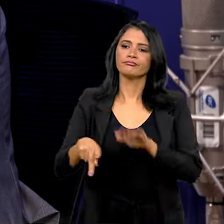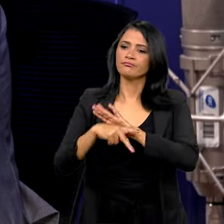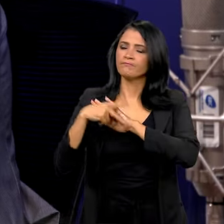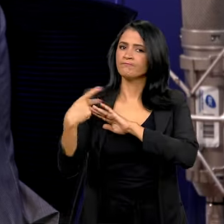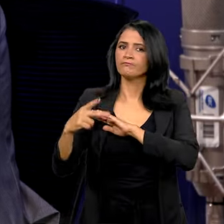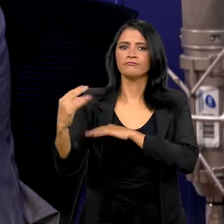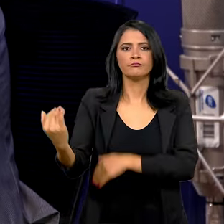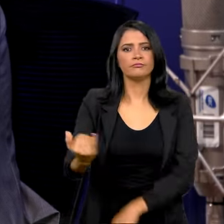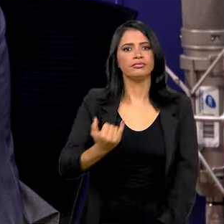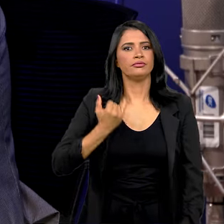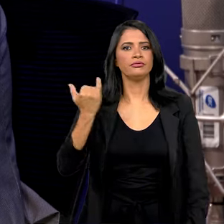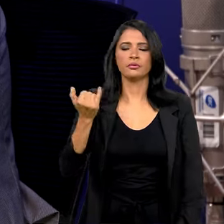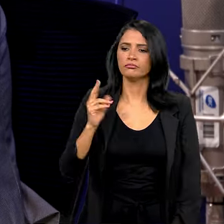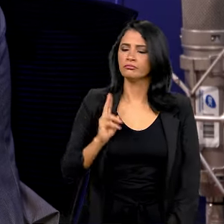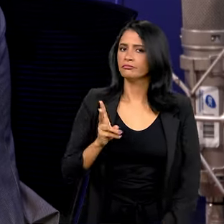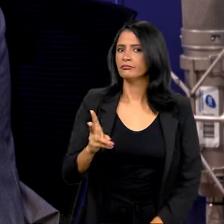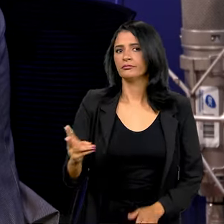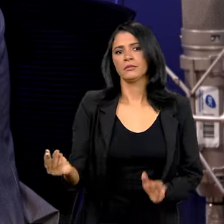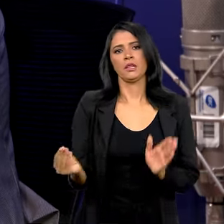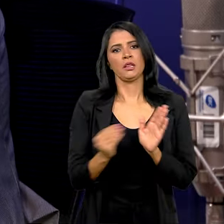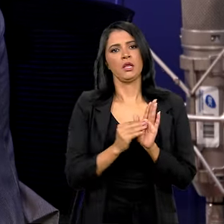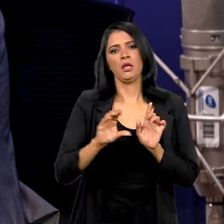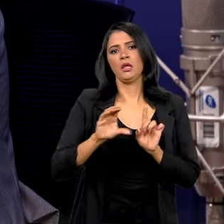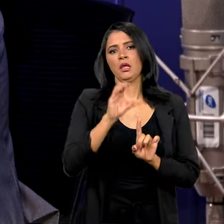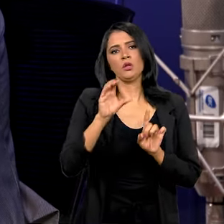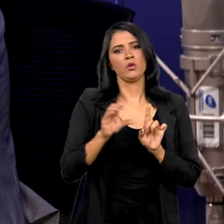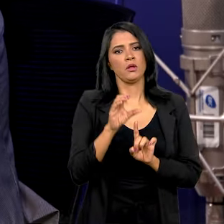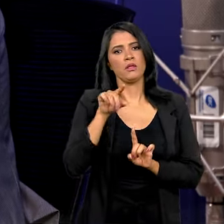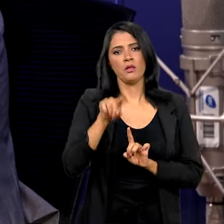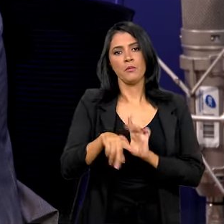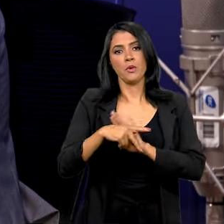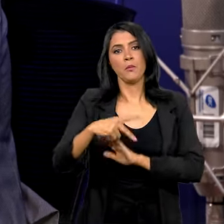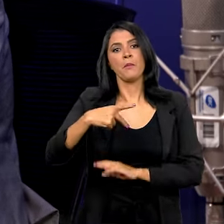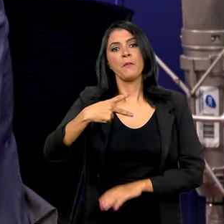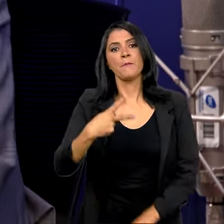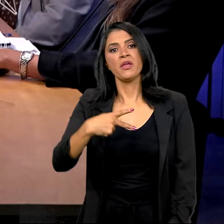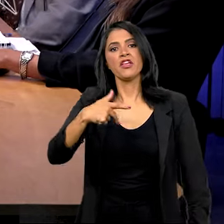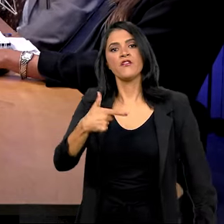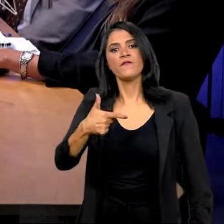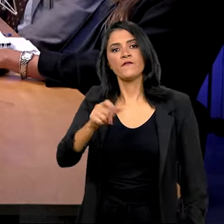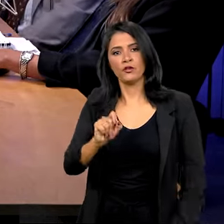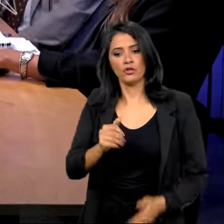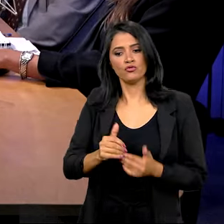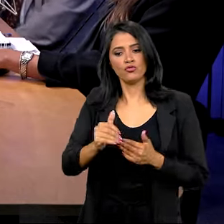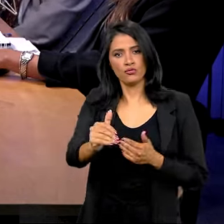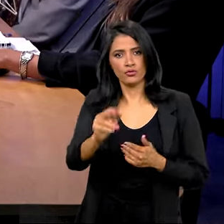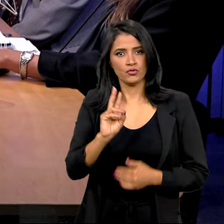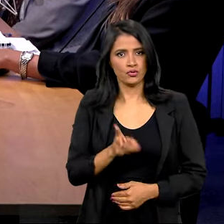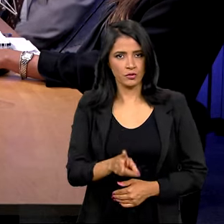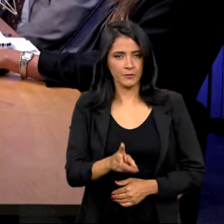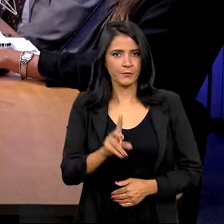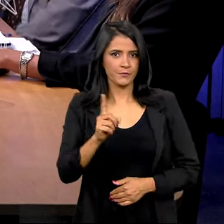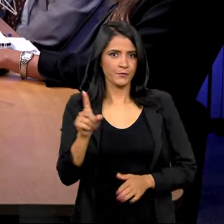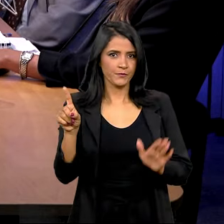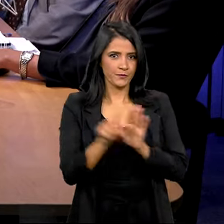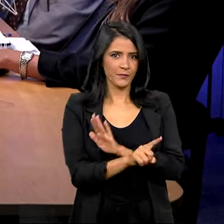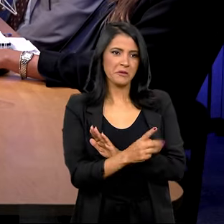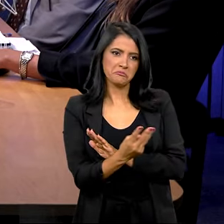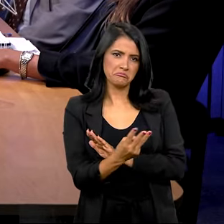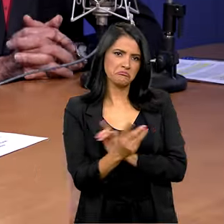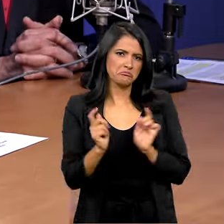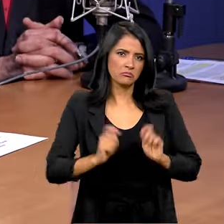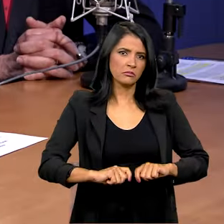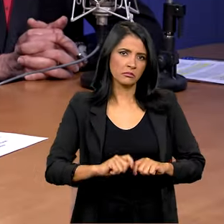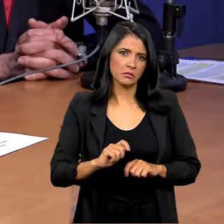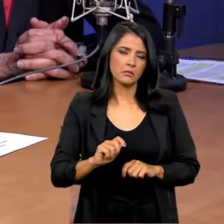parte essencial e permanente do calendário do p20 daqui por diante fazer uma pergunta que serve para